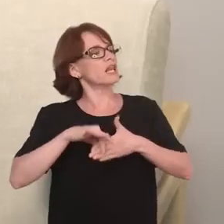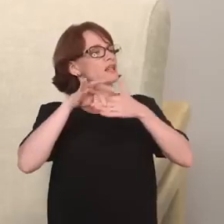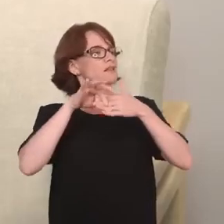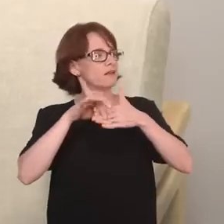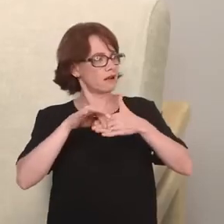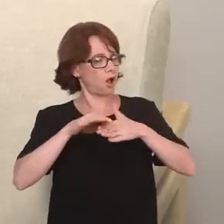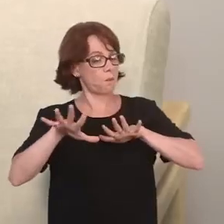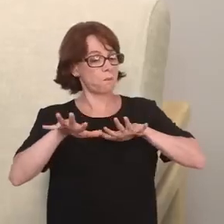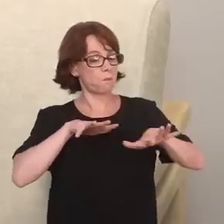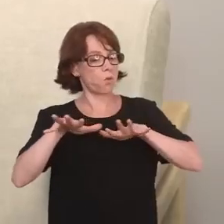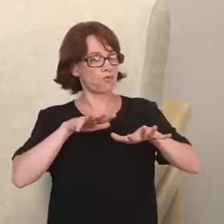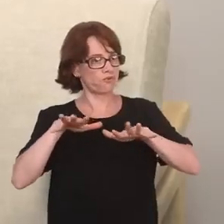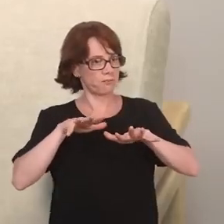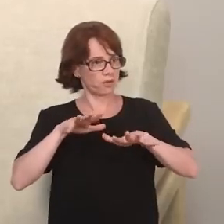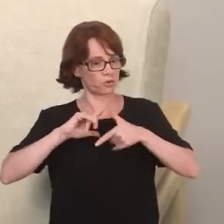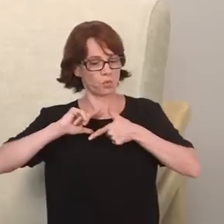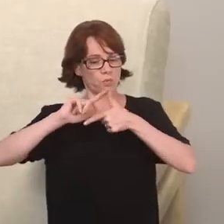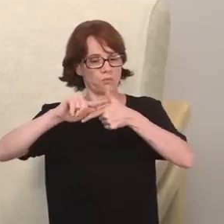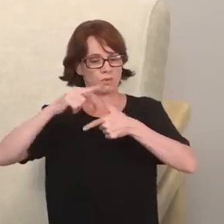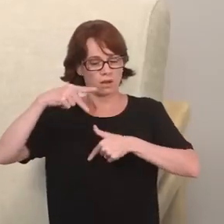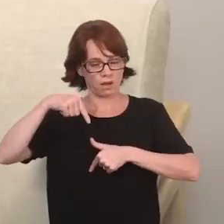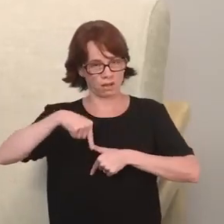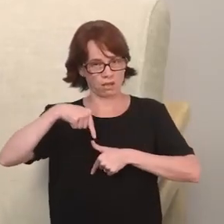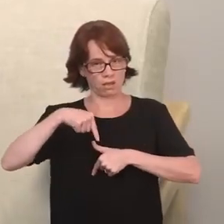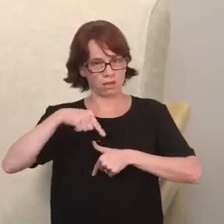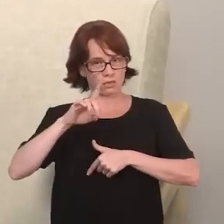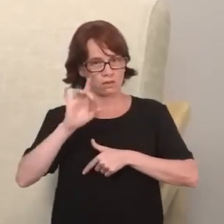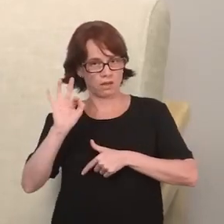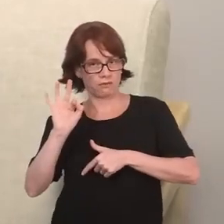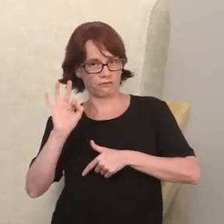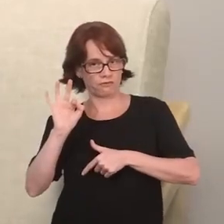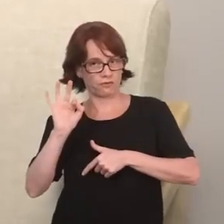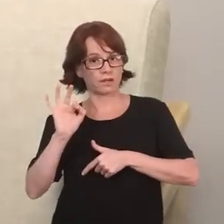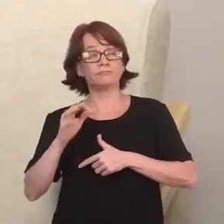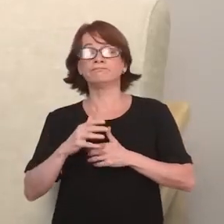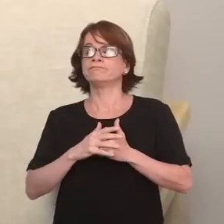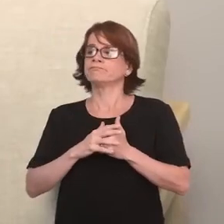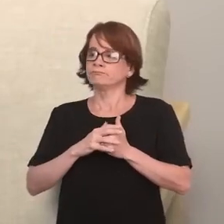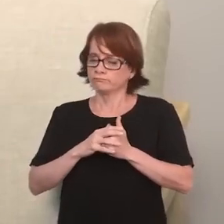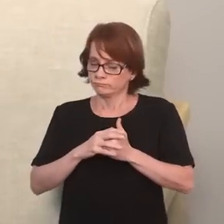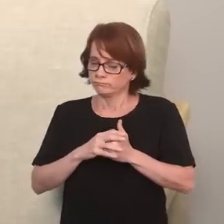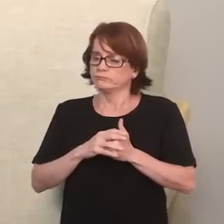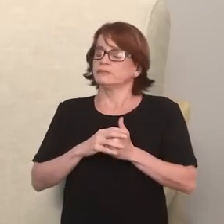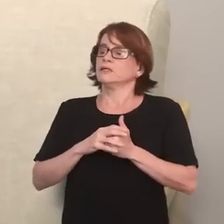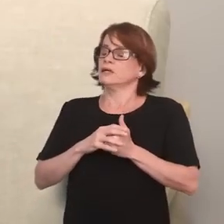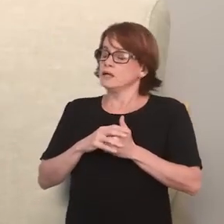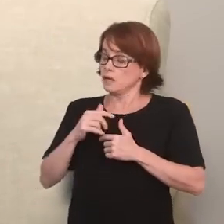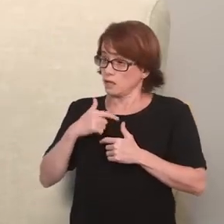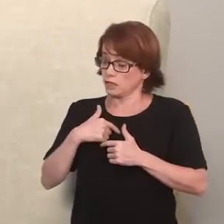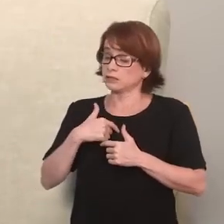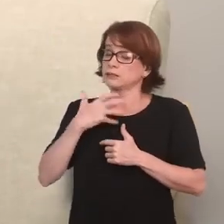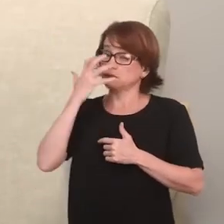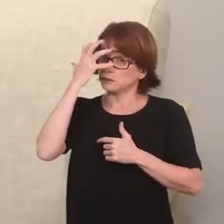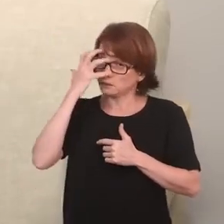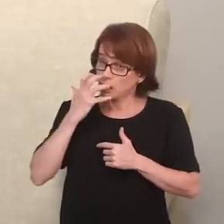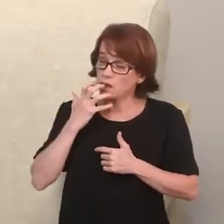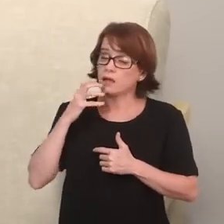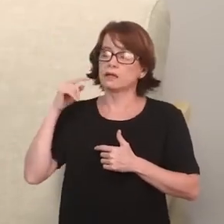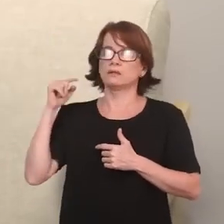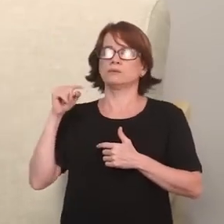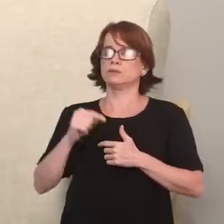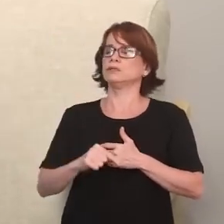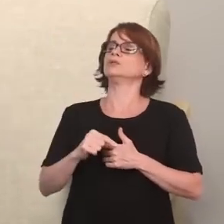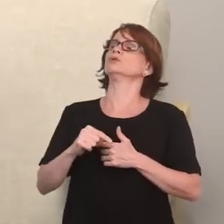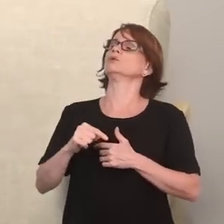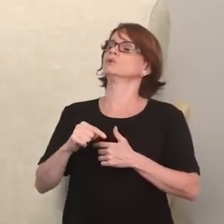uma missão muito séria, né? Eu preciso me dedicar muito a ela, como tenho me dedicado. Conto com você. Conte